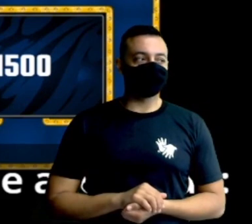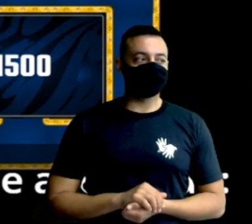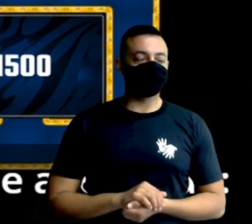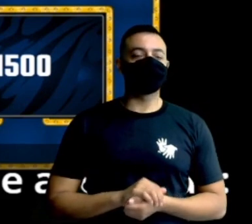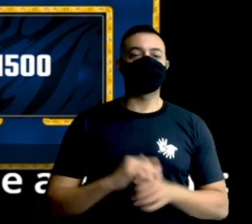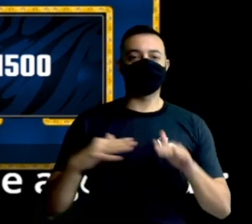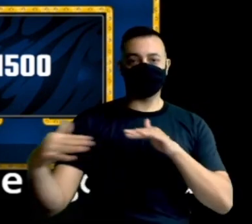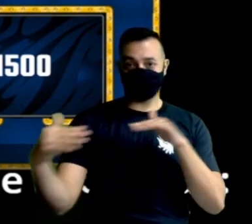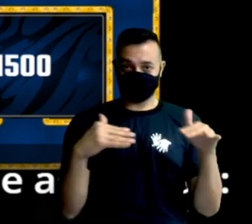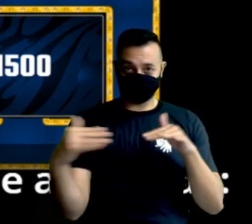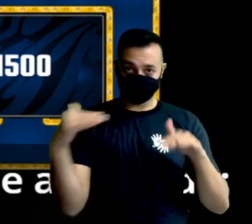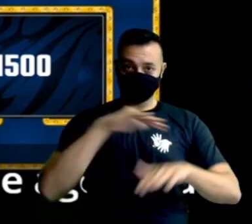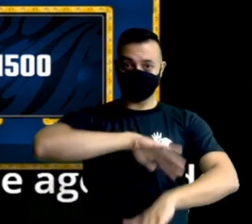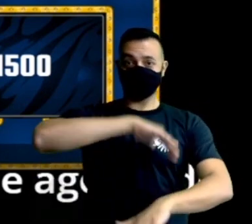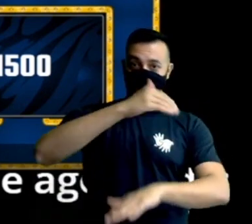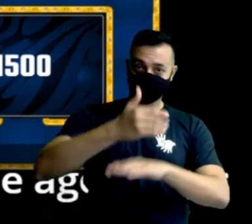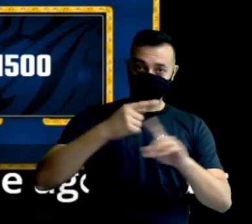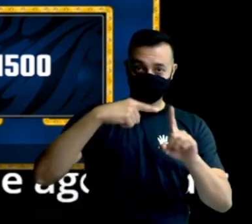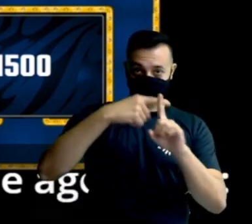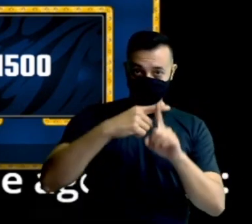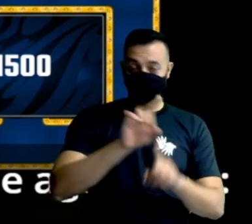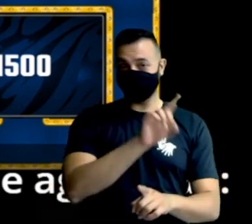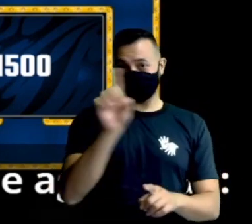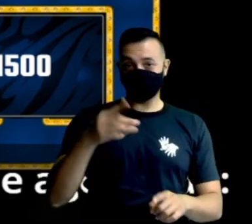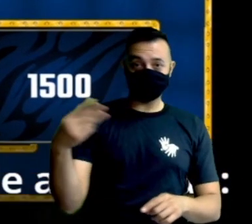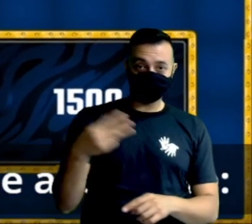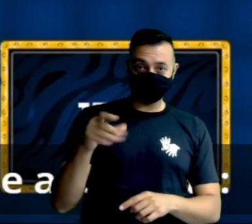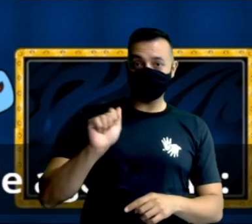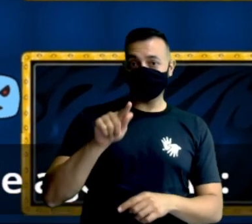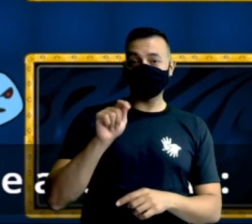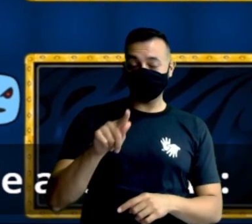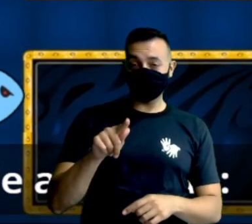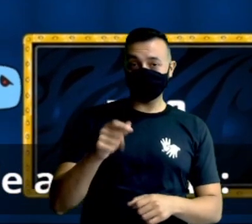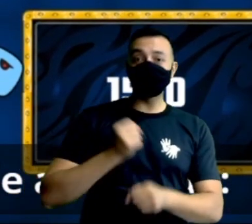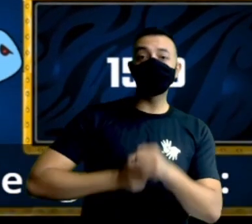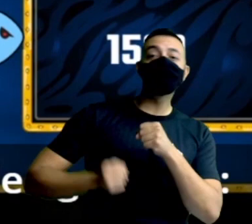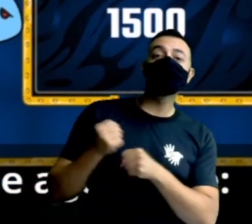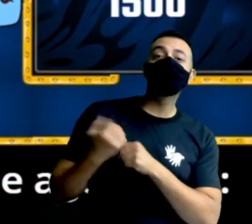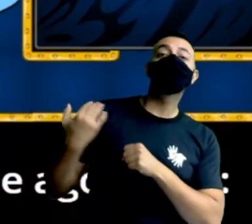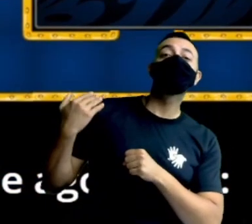A Batalha das Tabocas ocorreu em 3 de agosto de